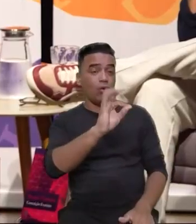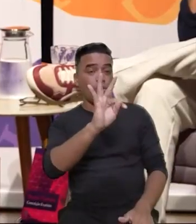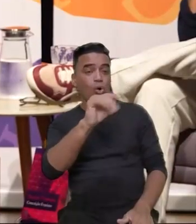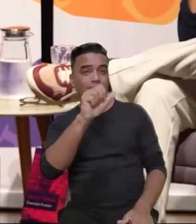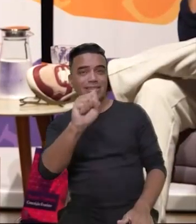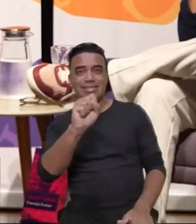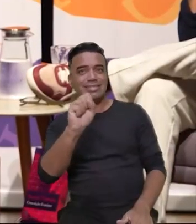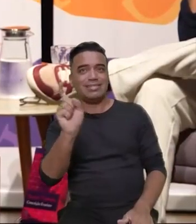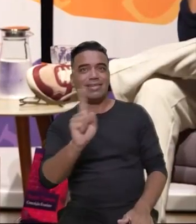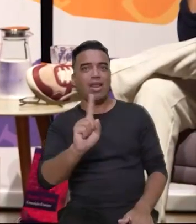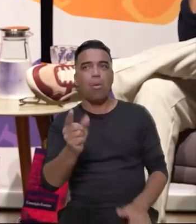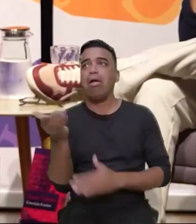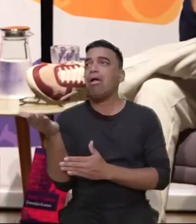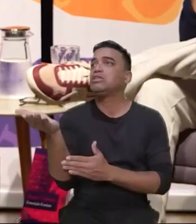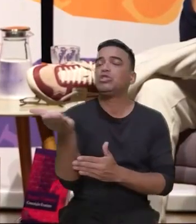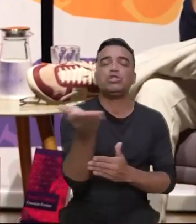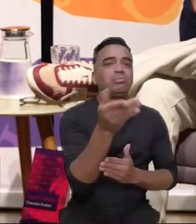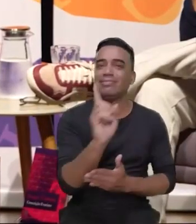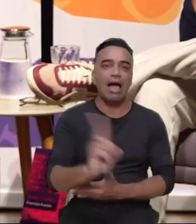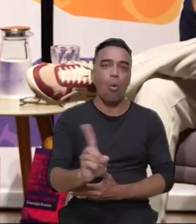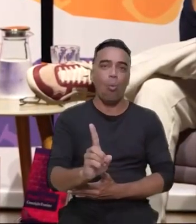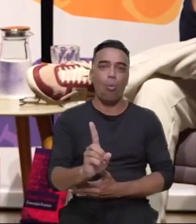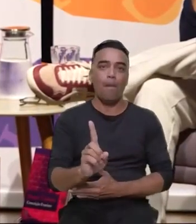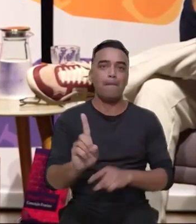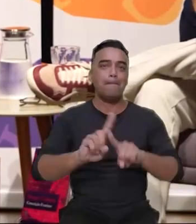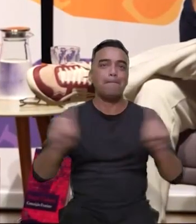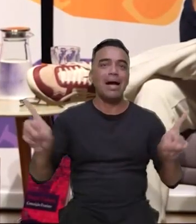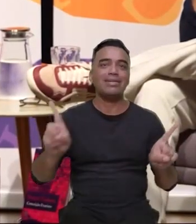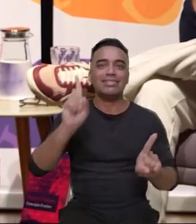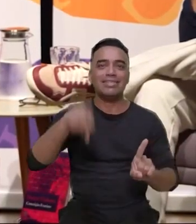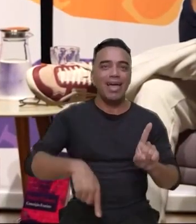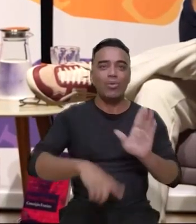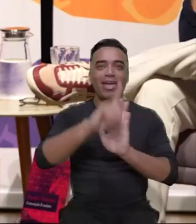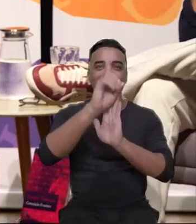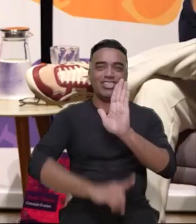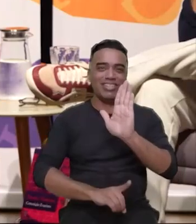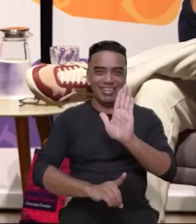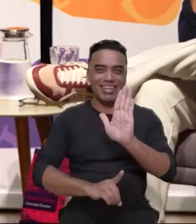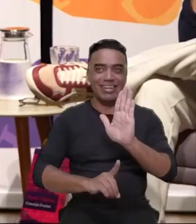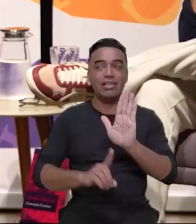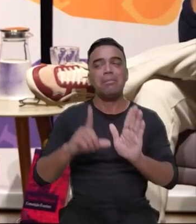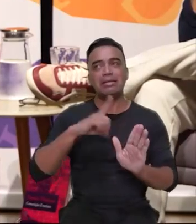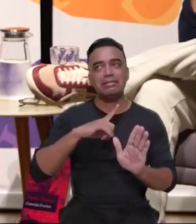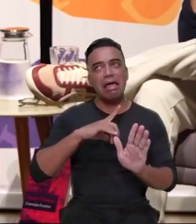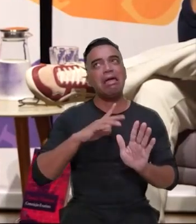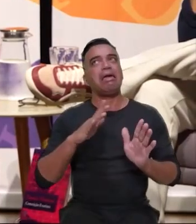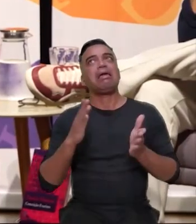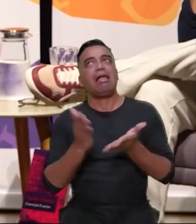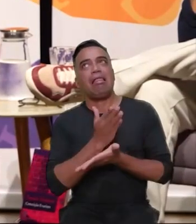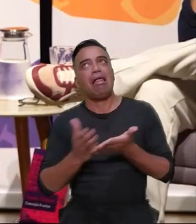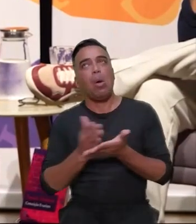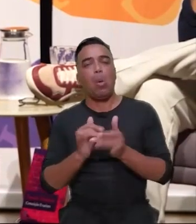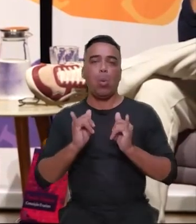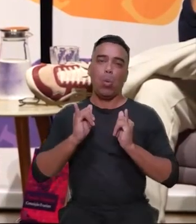não são esmola, mas há artifícios de acomodação